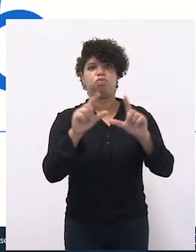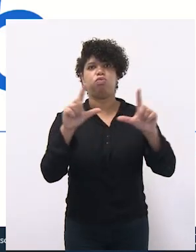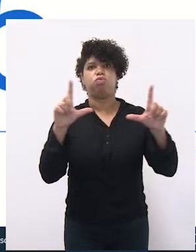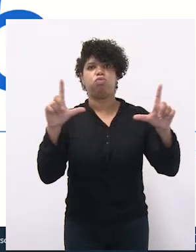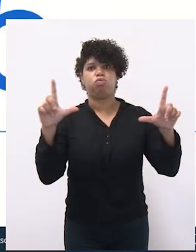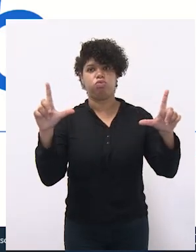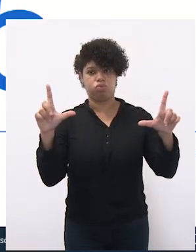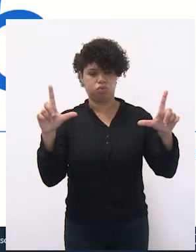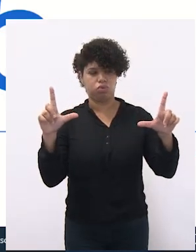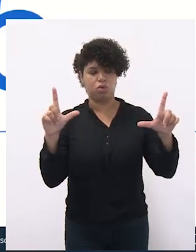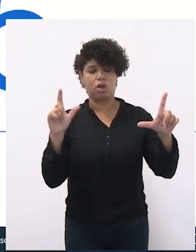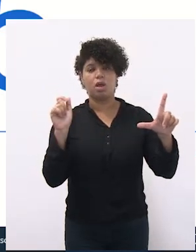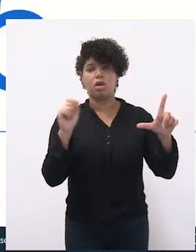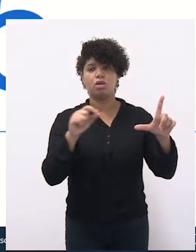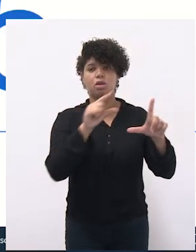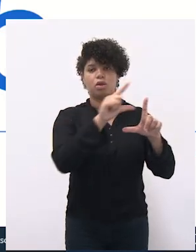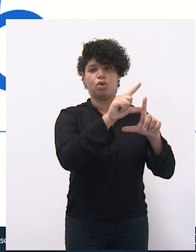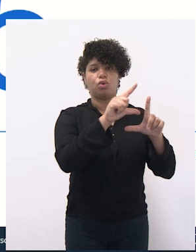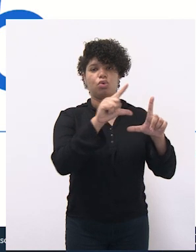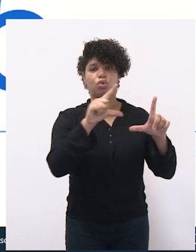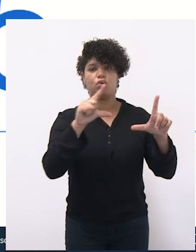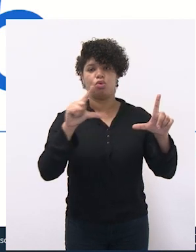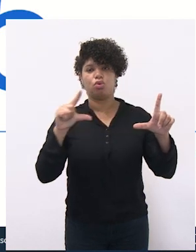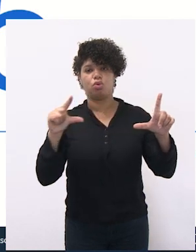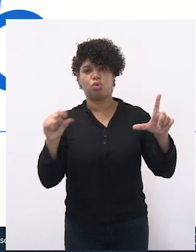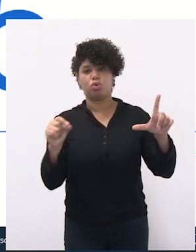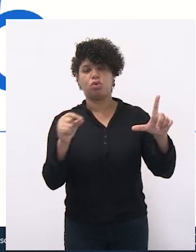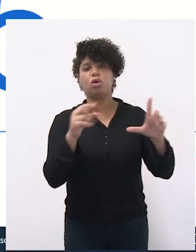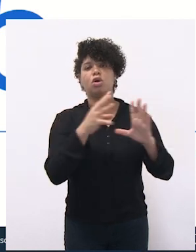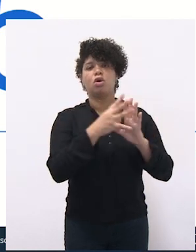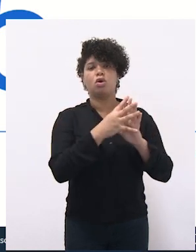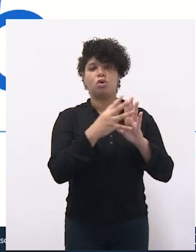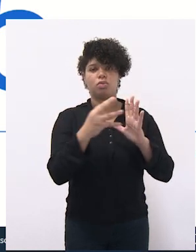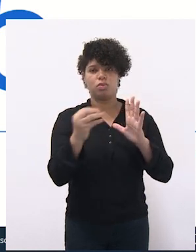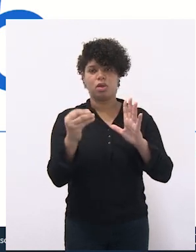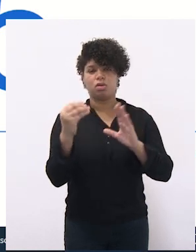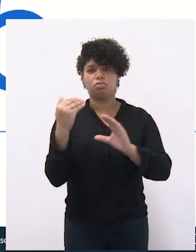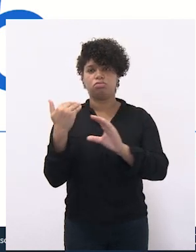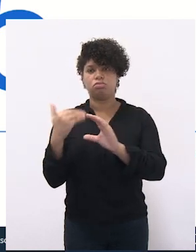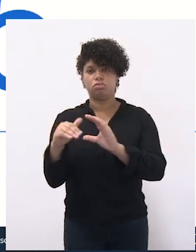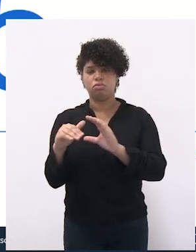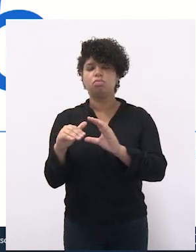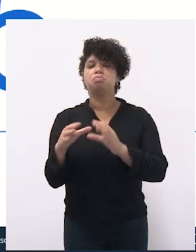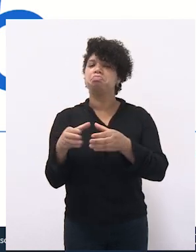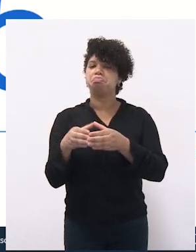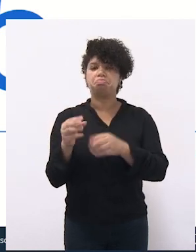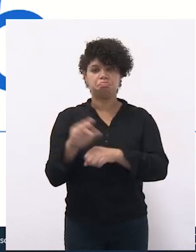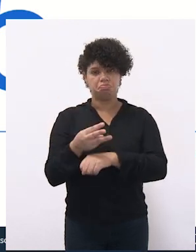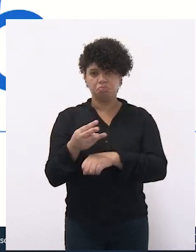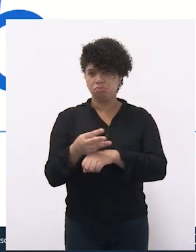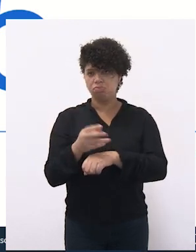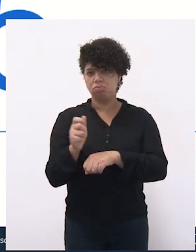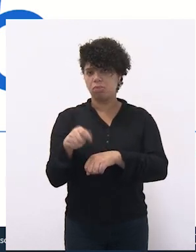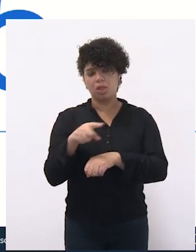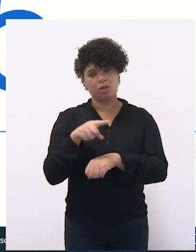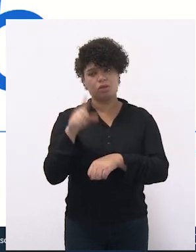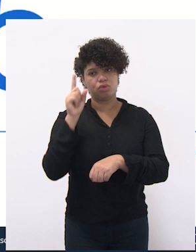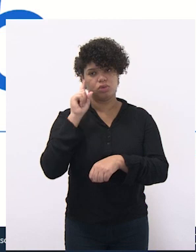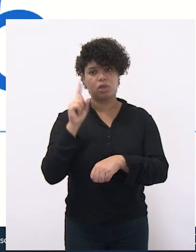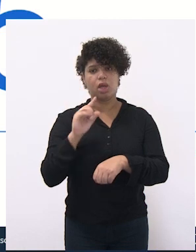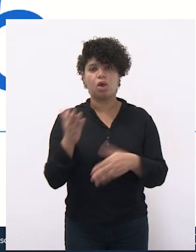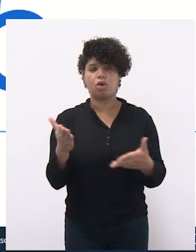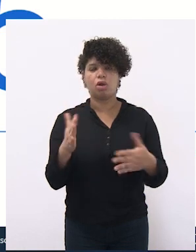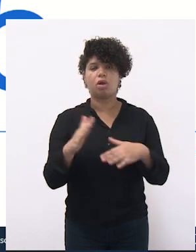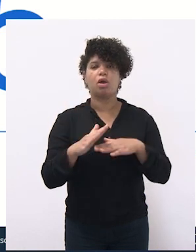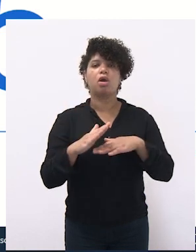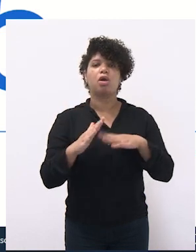gente pode copiar esse link e enviar para os alunos. A gente pode enviar no grupo do WhatsApp, não sei como que as escolas aí